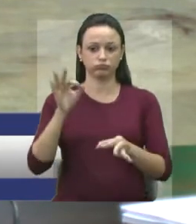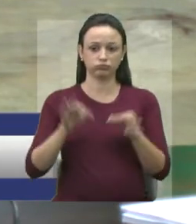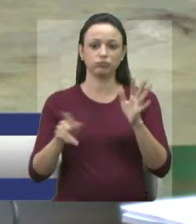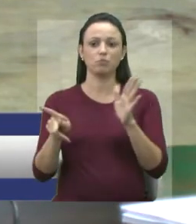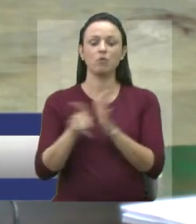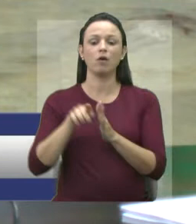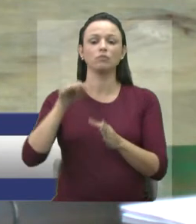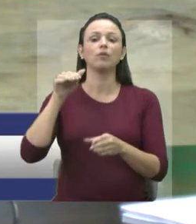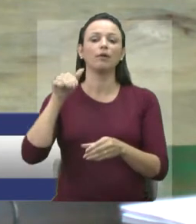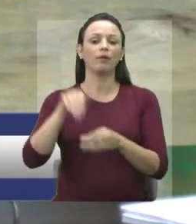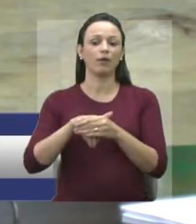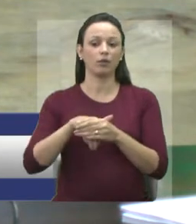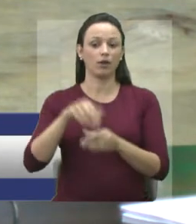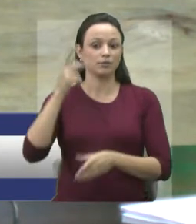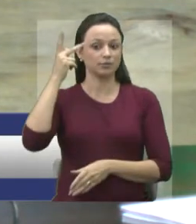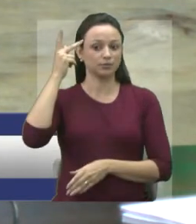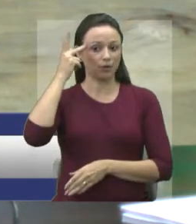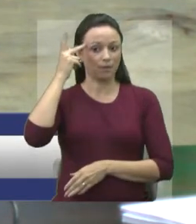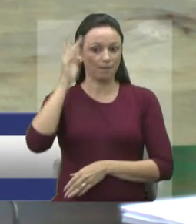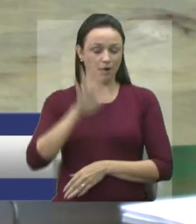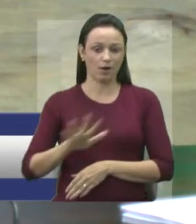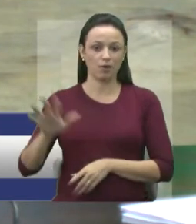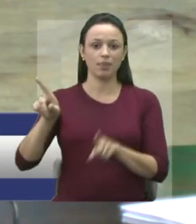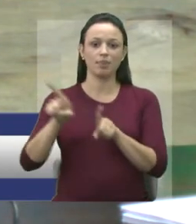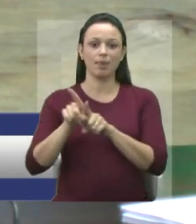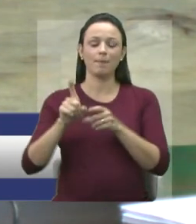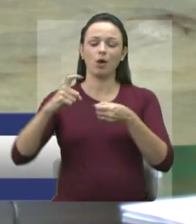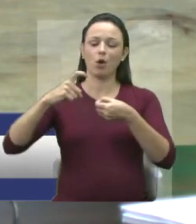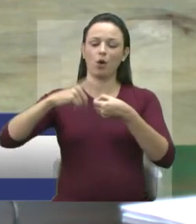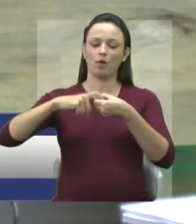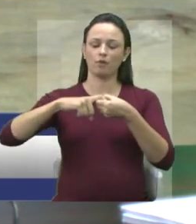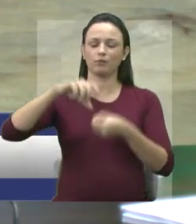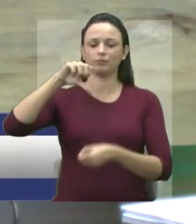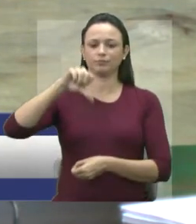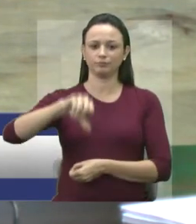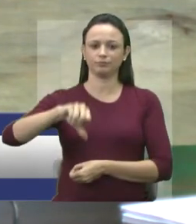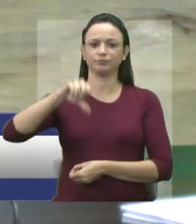de São Paulo, e cópia do convênio número